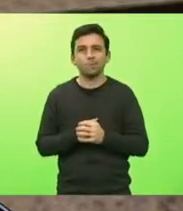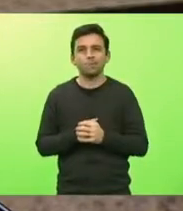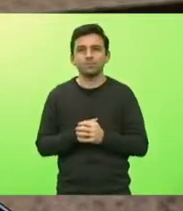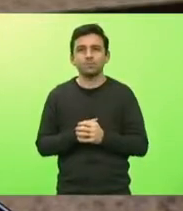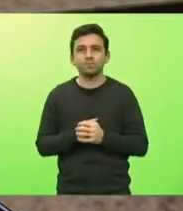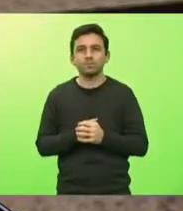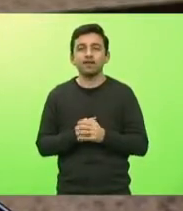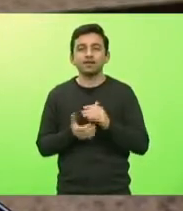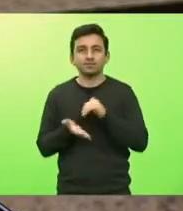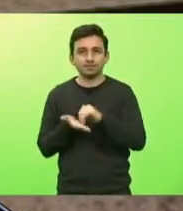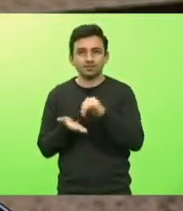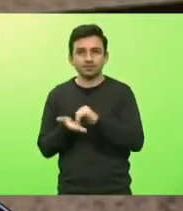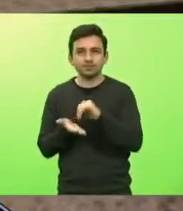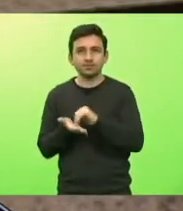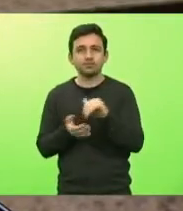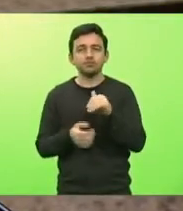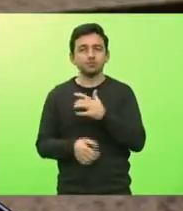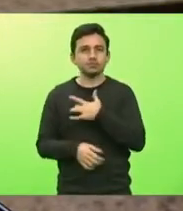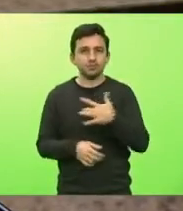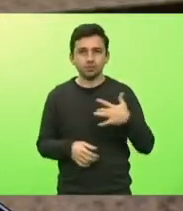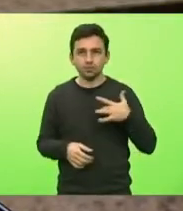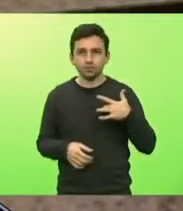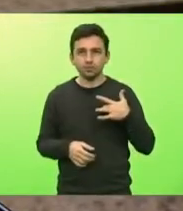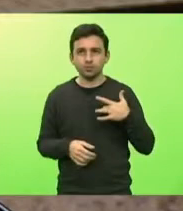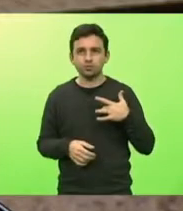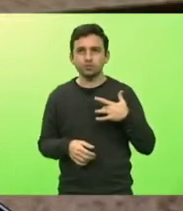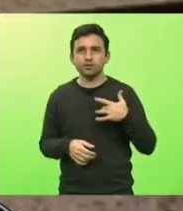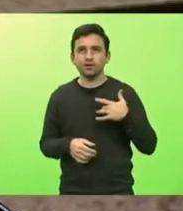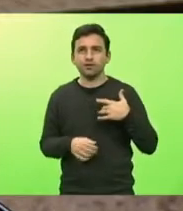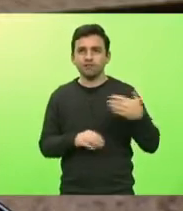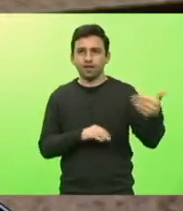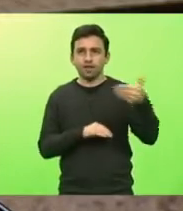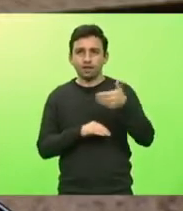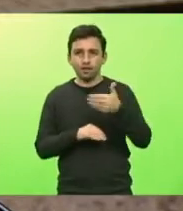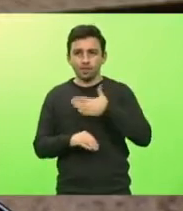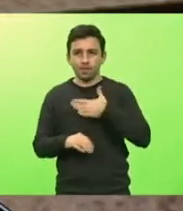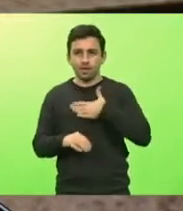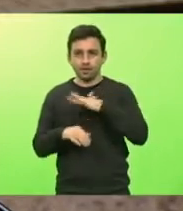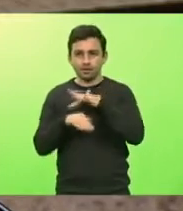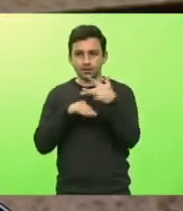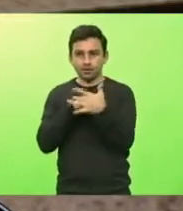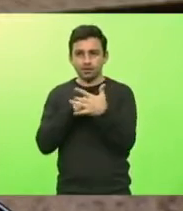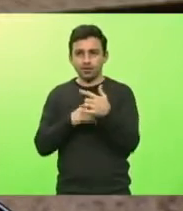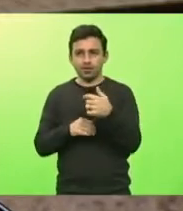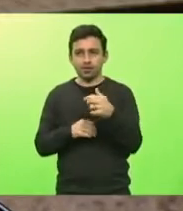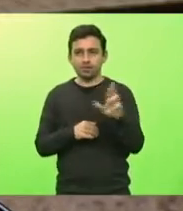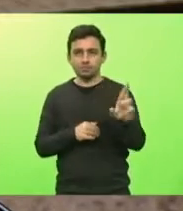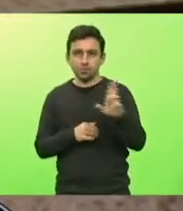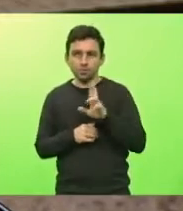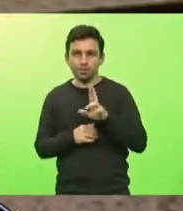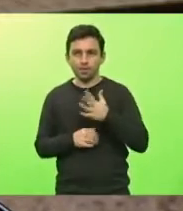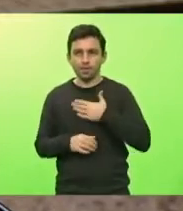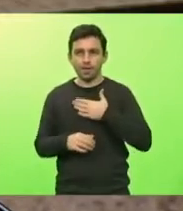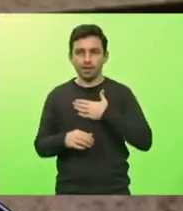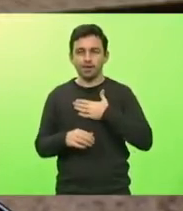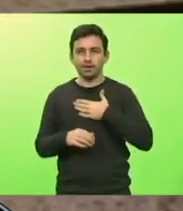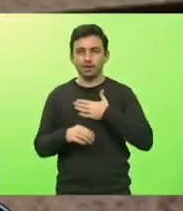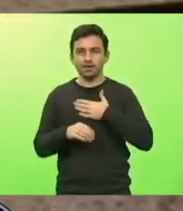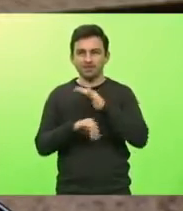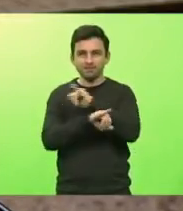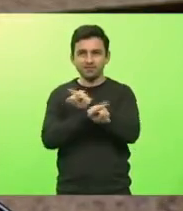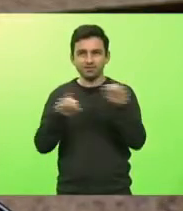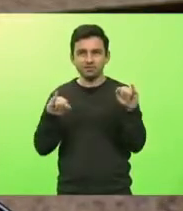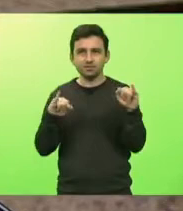a Secretaria da Saúde foi nas minhas redes sociais querer lacrar, responder a minha mensagem de quando eu